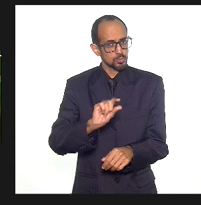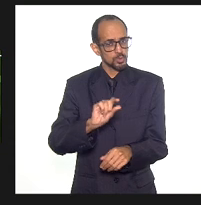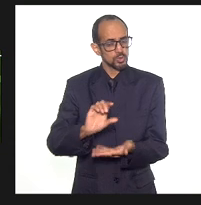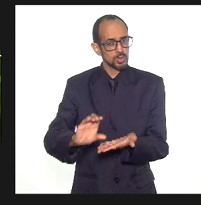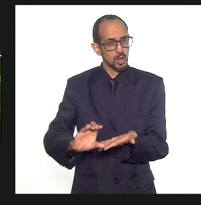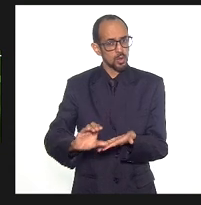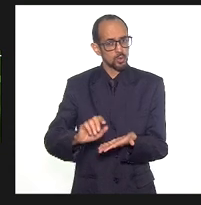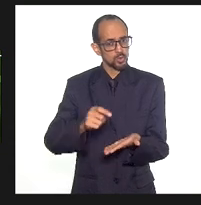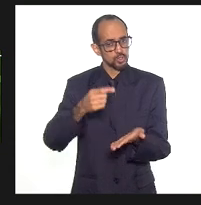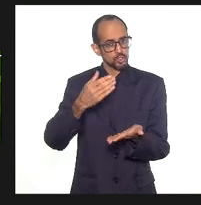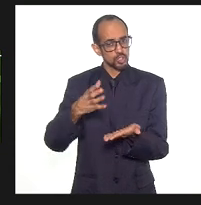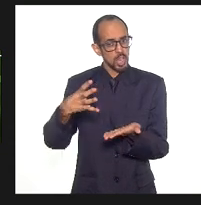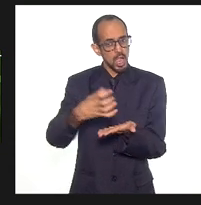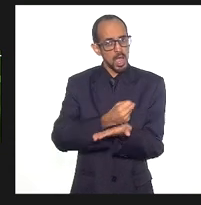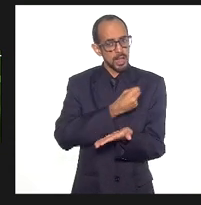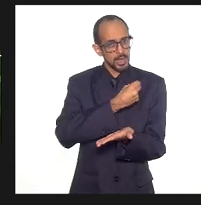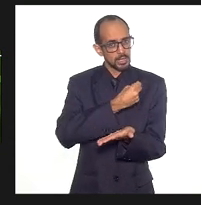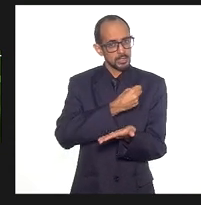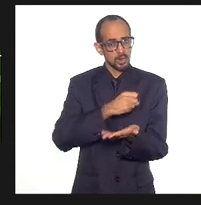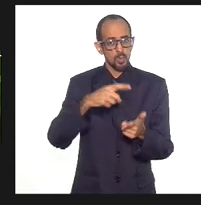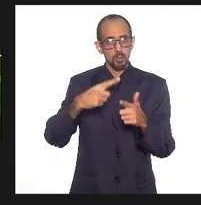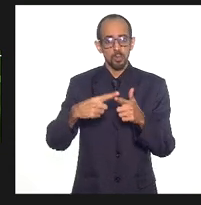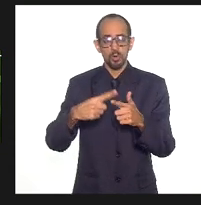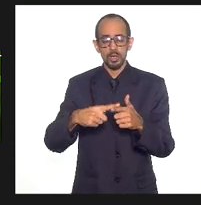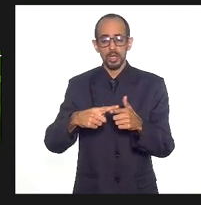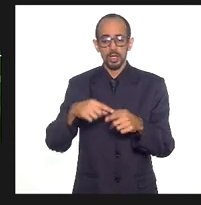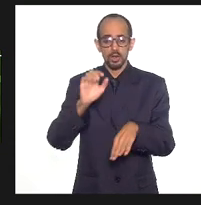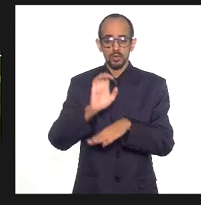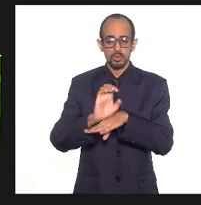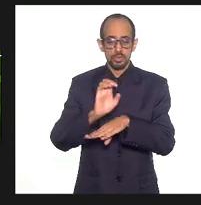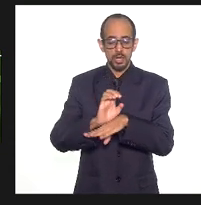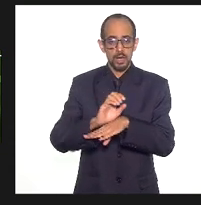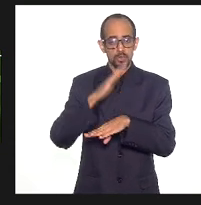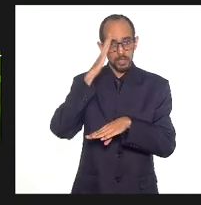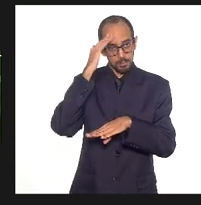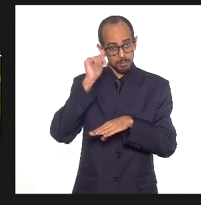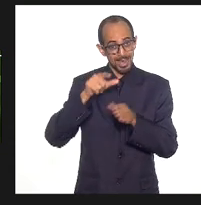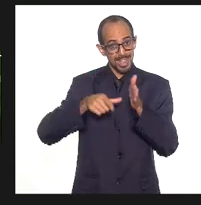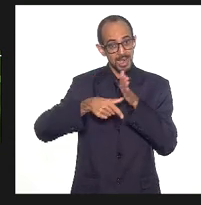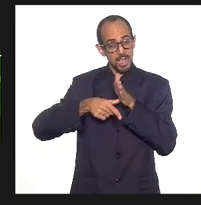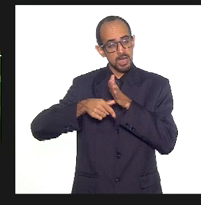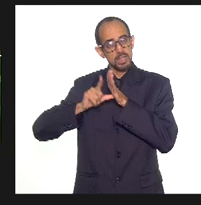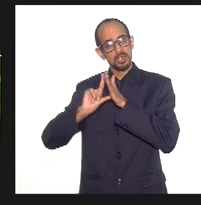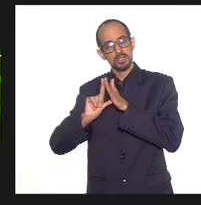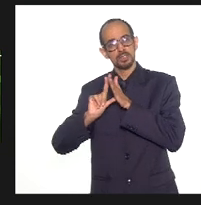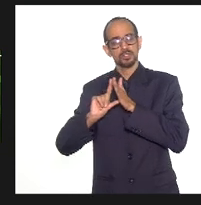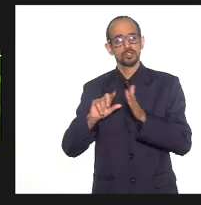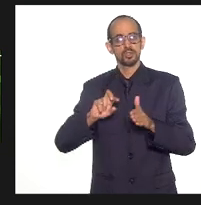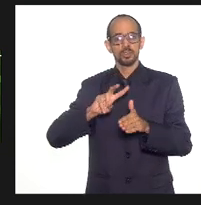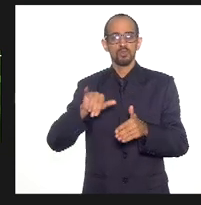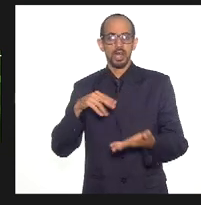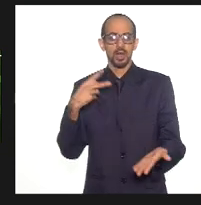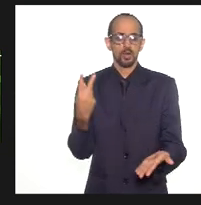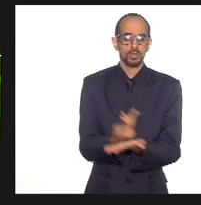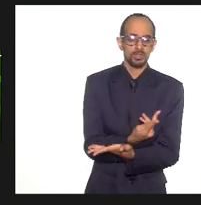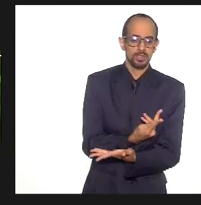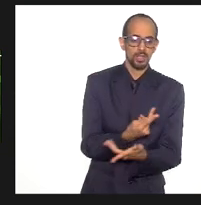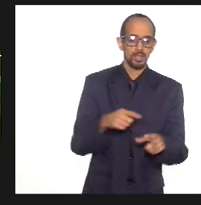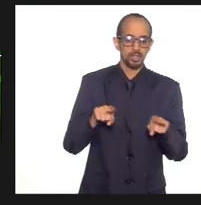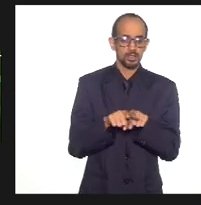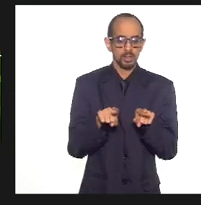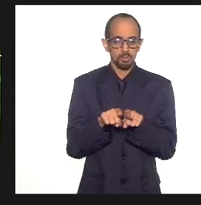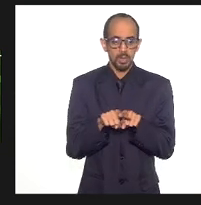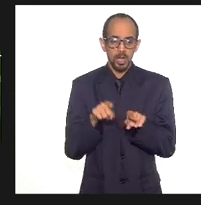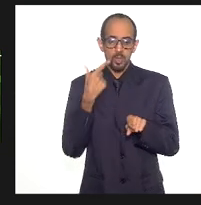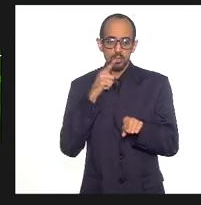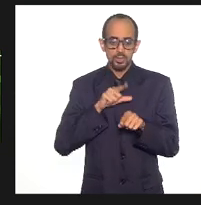que o Estado tivesse antecedência de saber o que ia acontecer e também poder